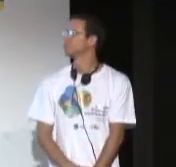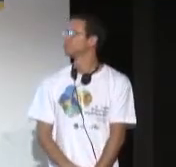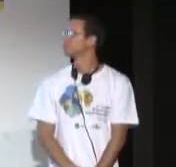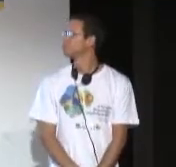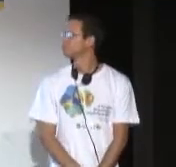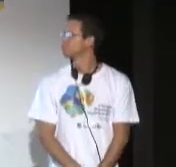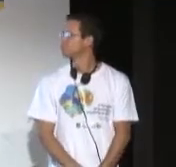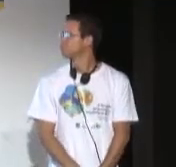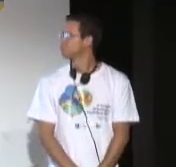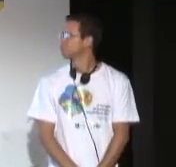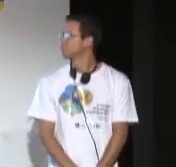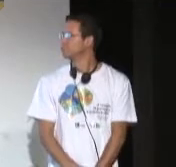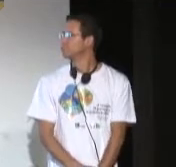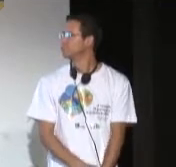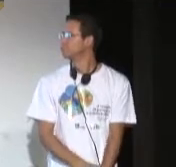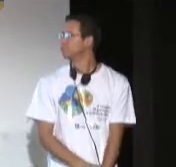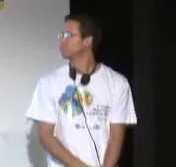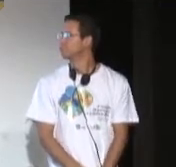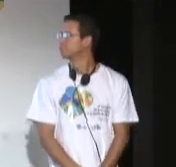school.